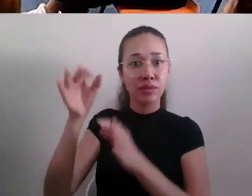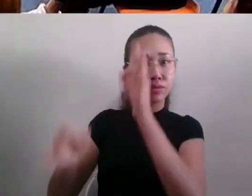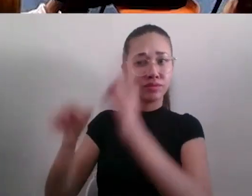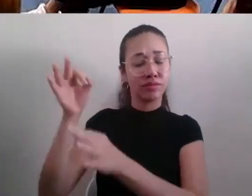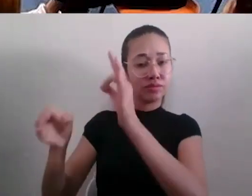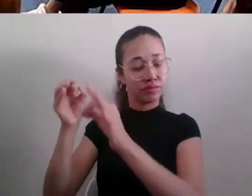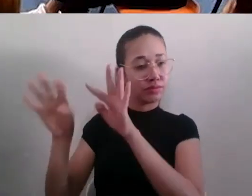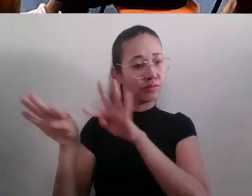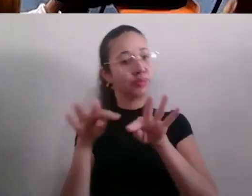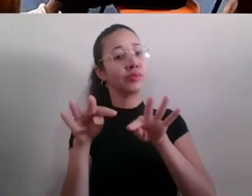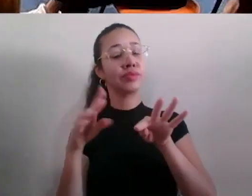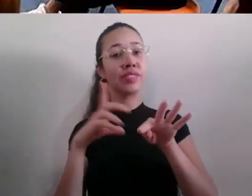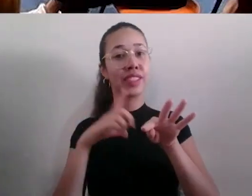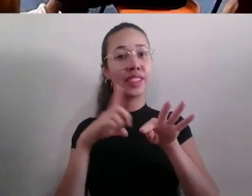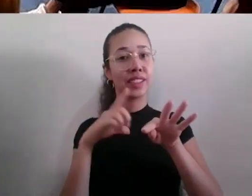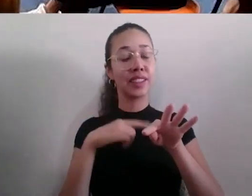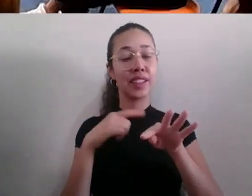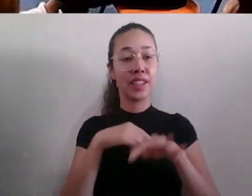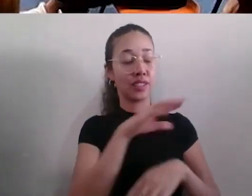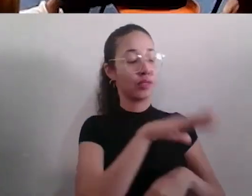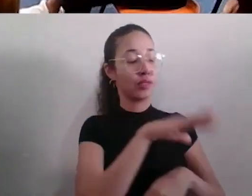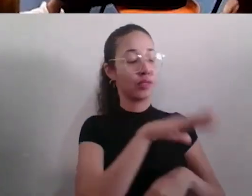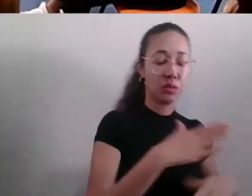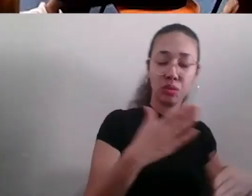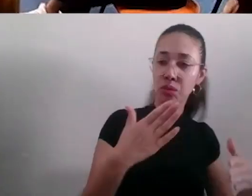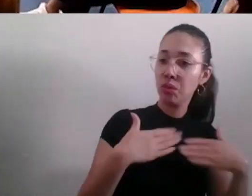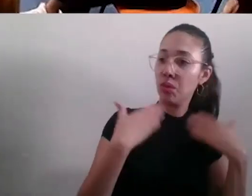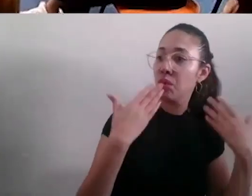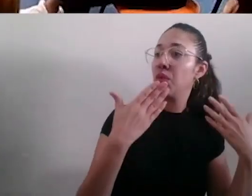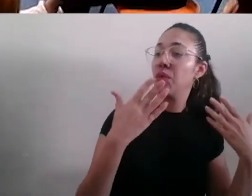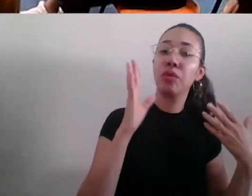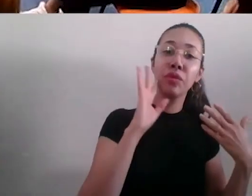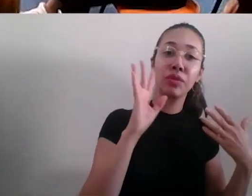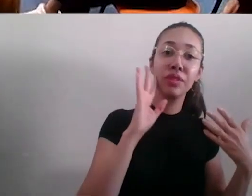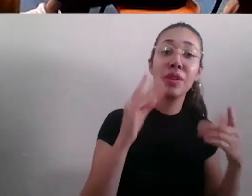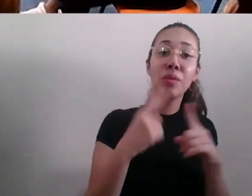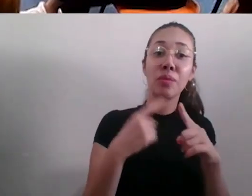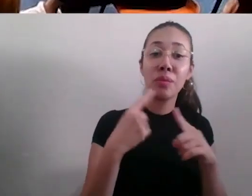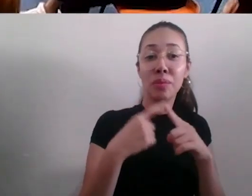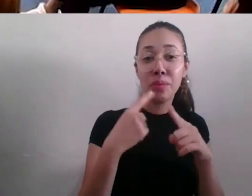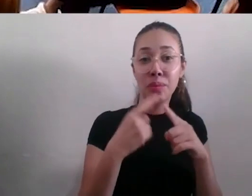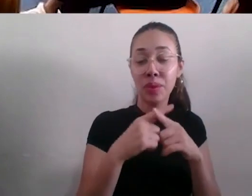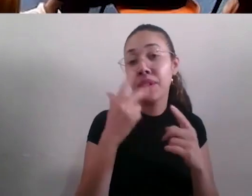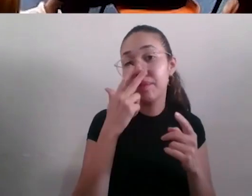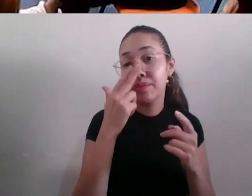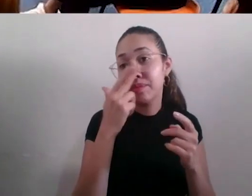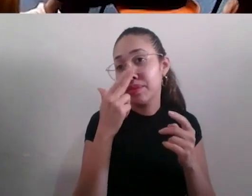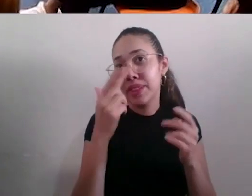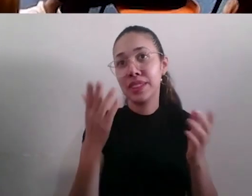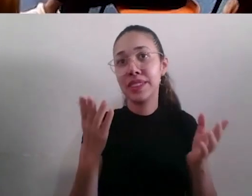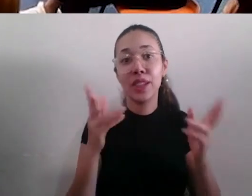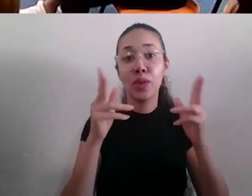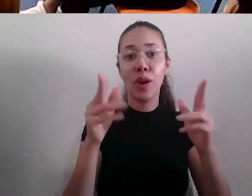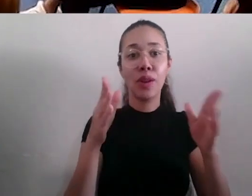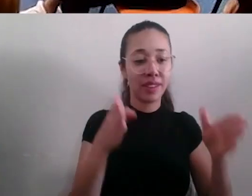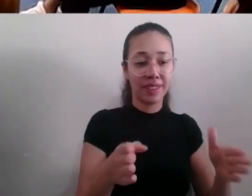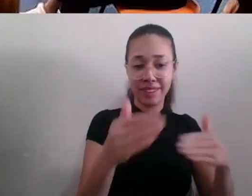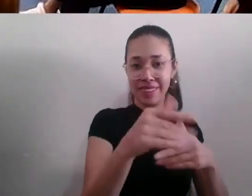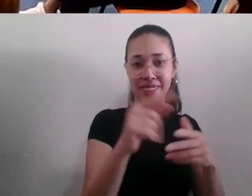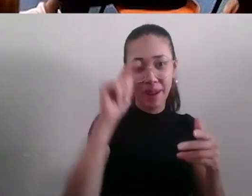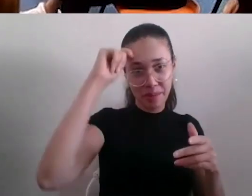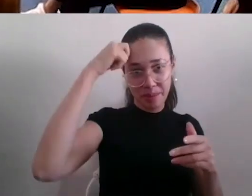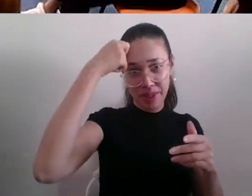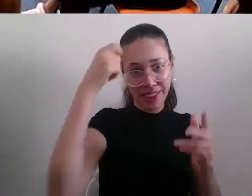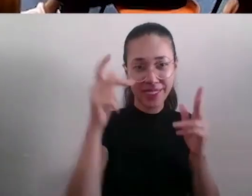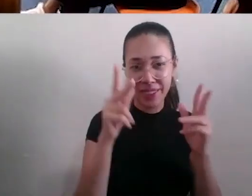porque, porque justamente como é uma caixa preta, para mim, especialmente para mim, para a Paulinha e para a